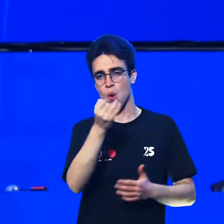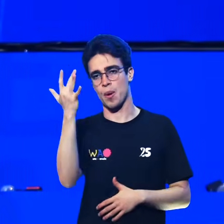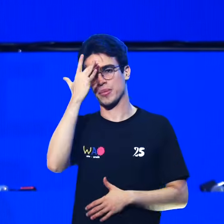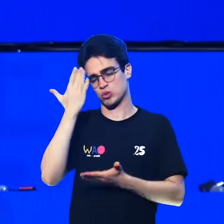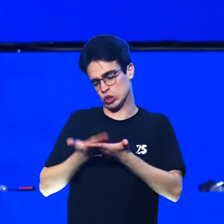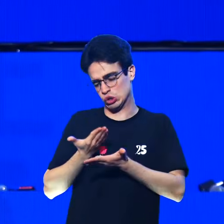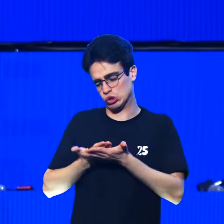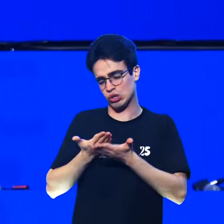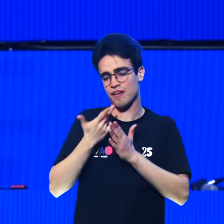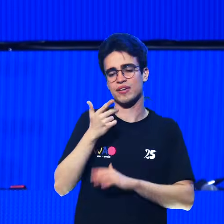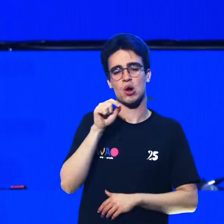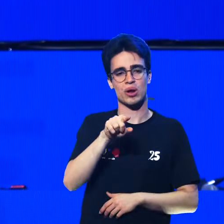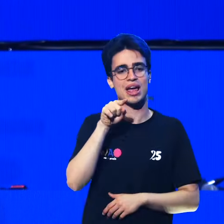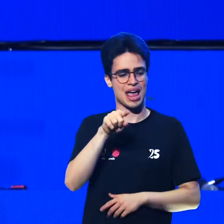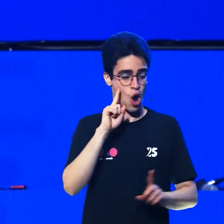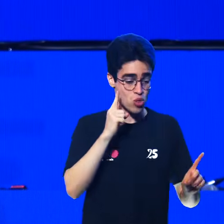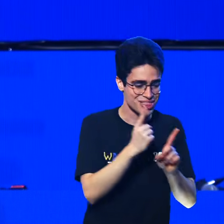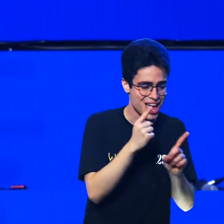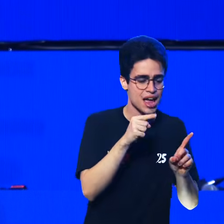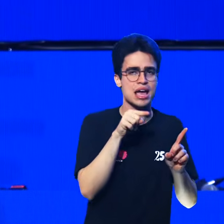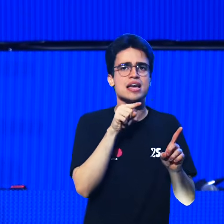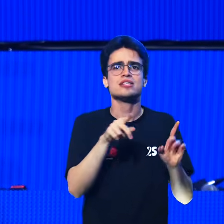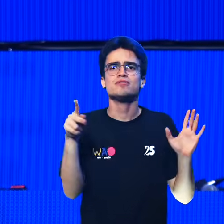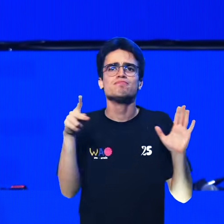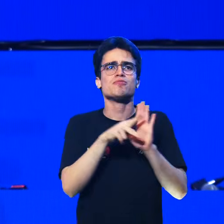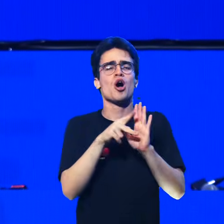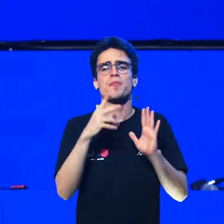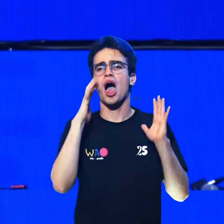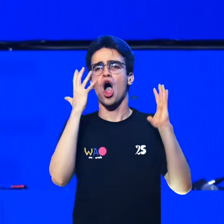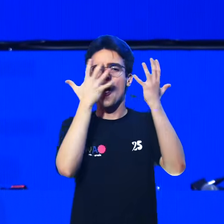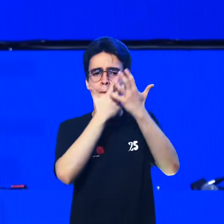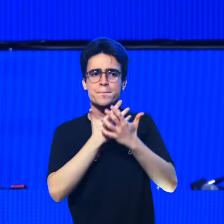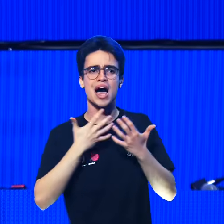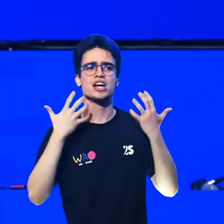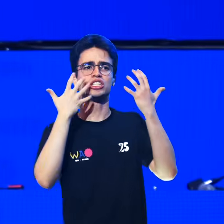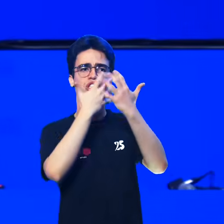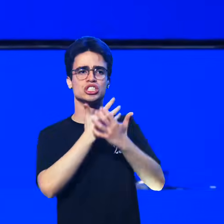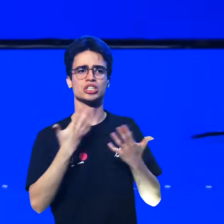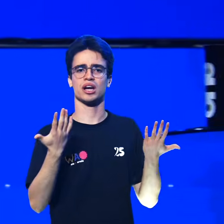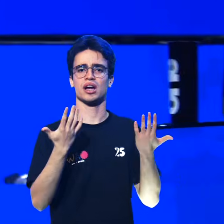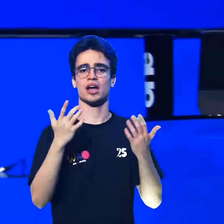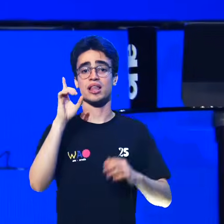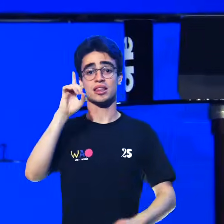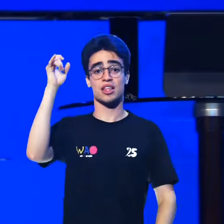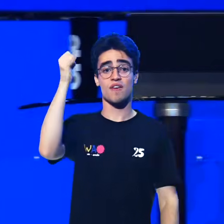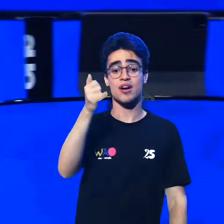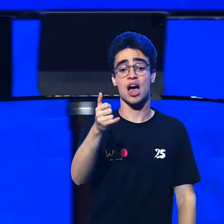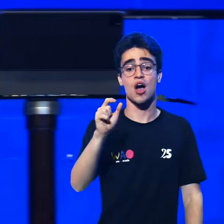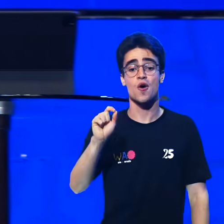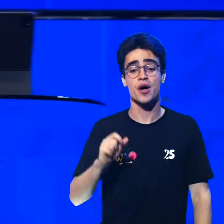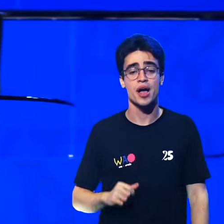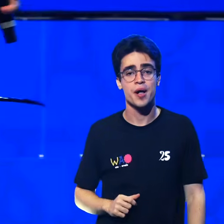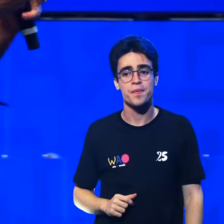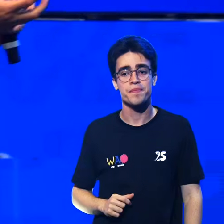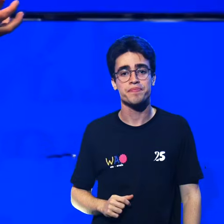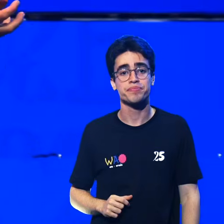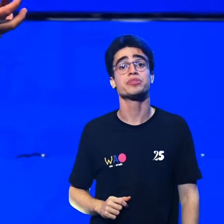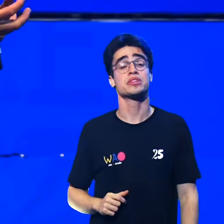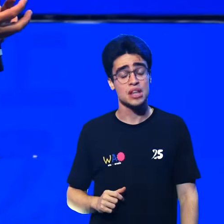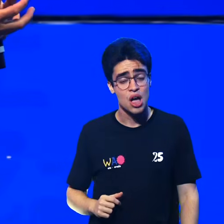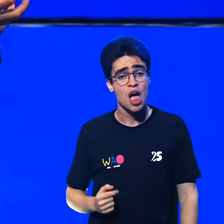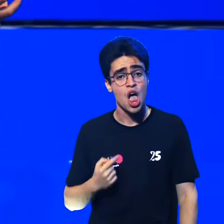expressão, ela é uma expressão tão romântica, que é um Deus dizendo assim: eu